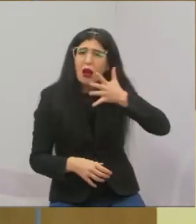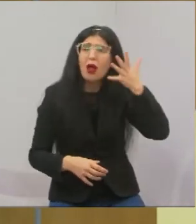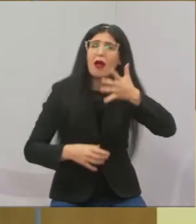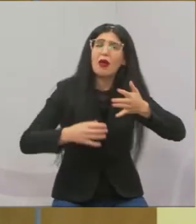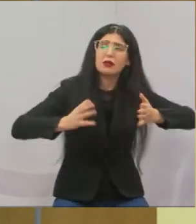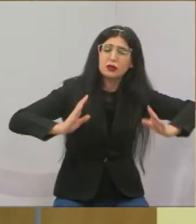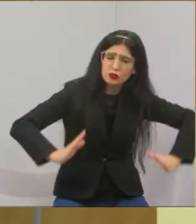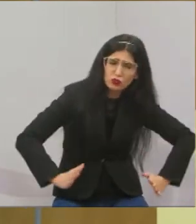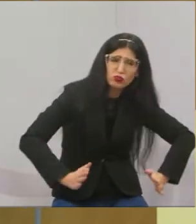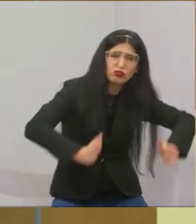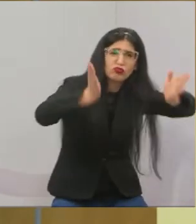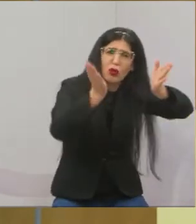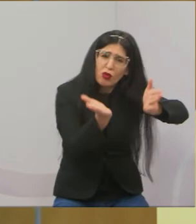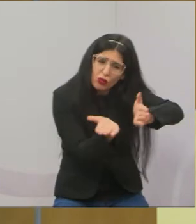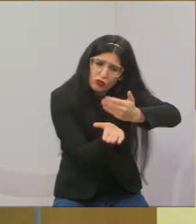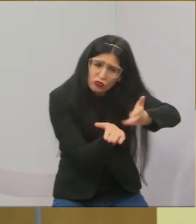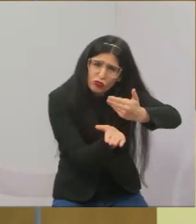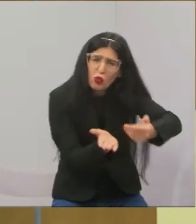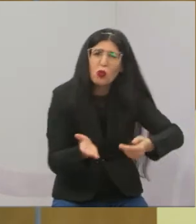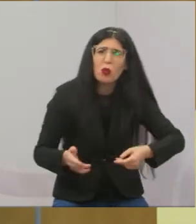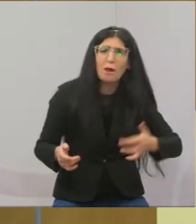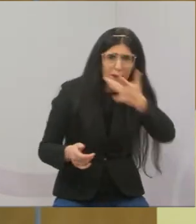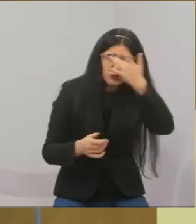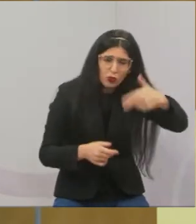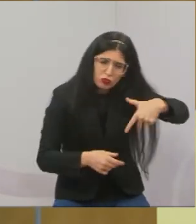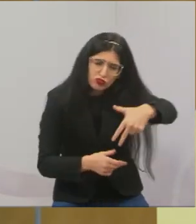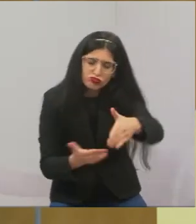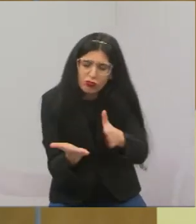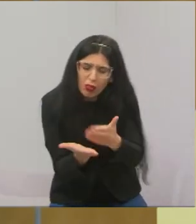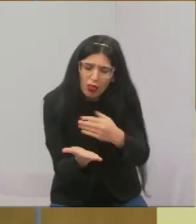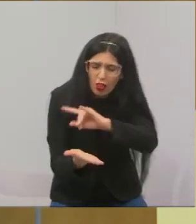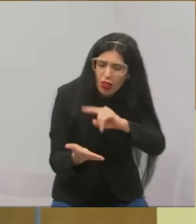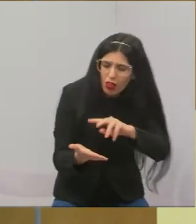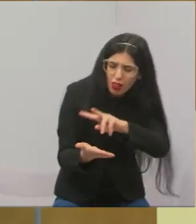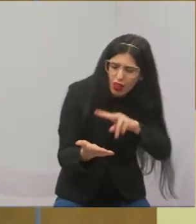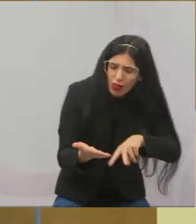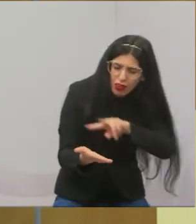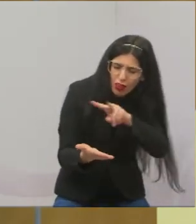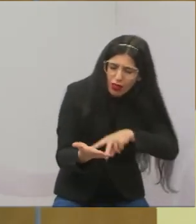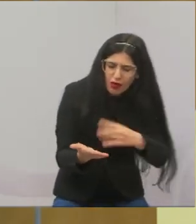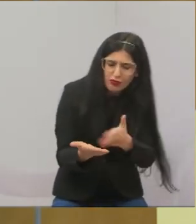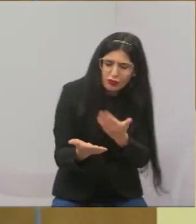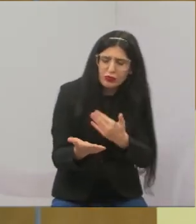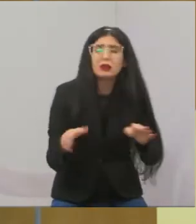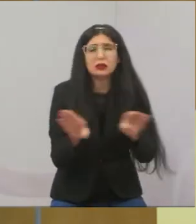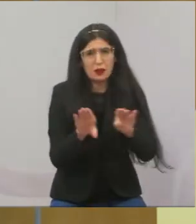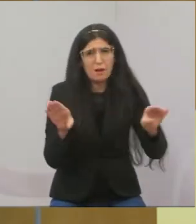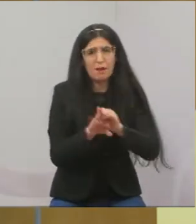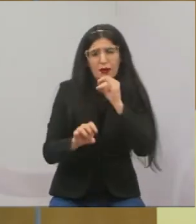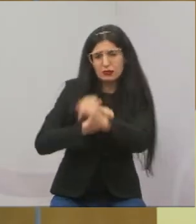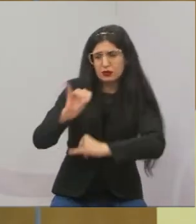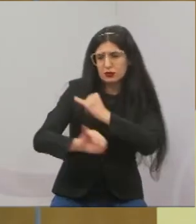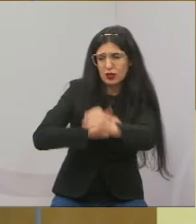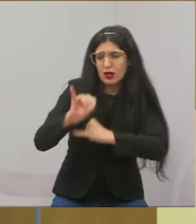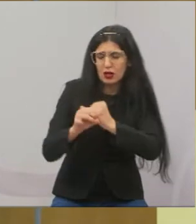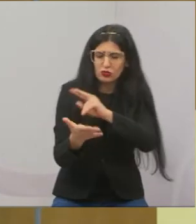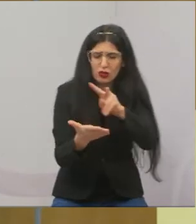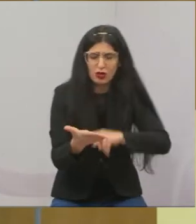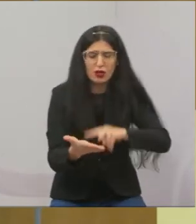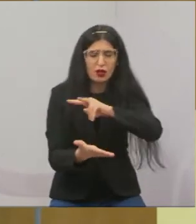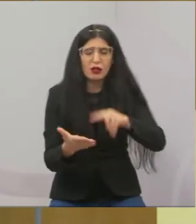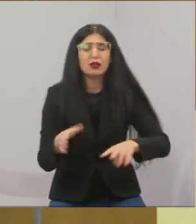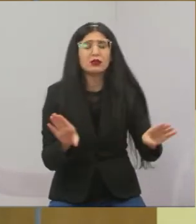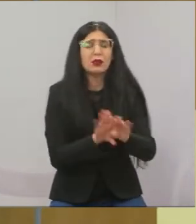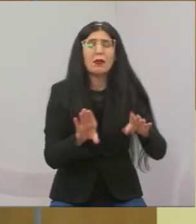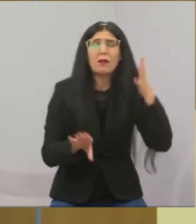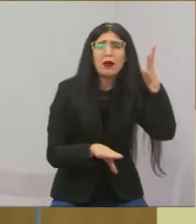biblioteca física e virtual para a comunidade, né? Palestras sobre violência física e